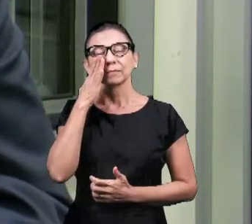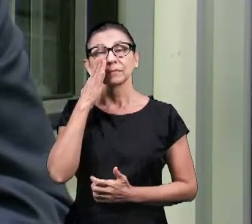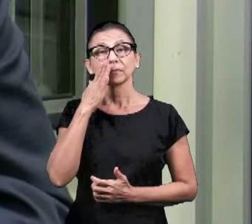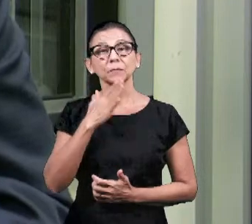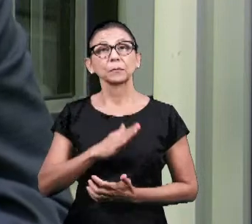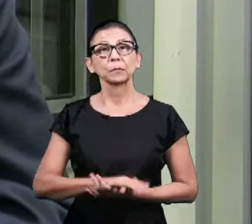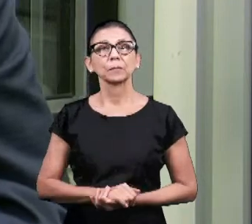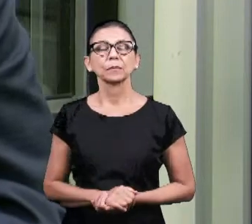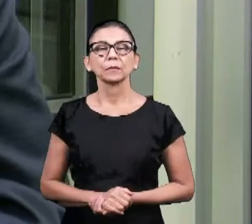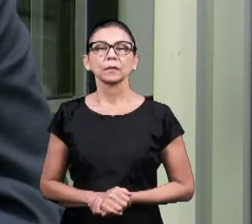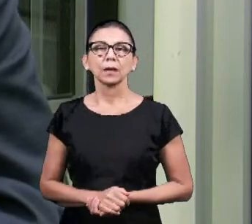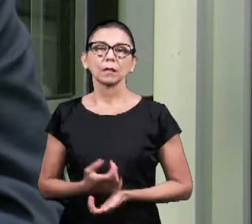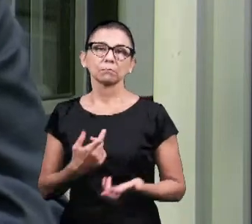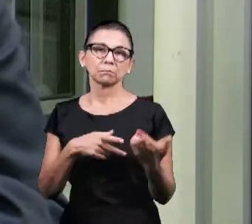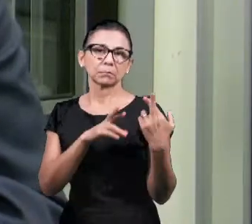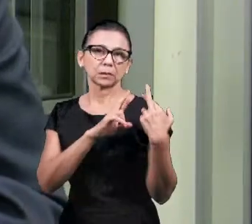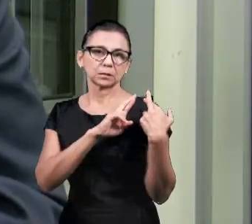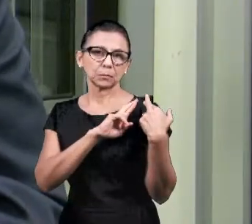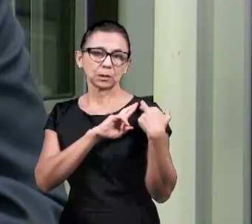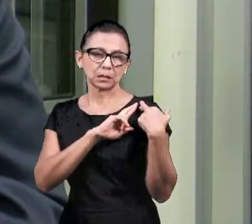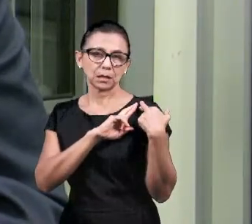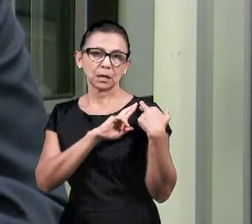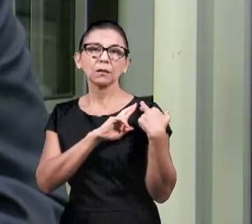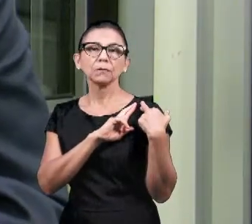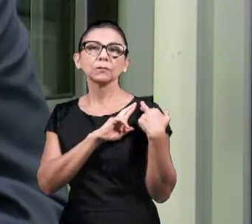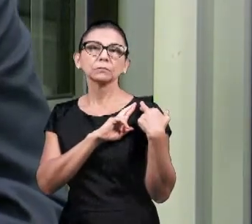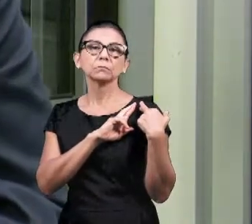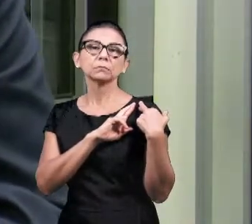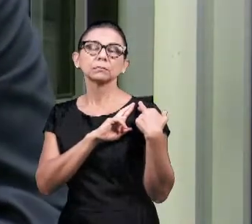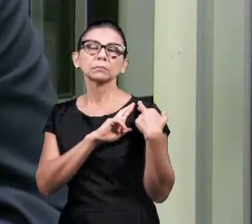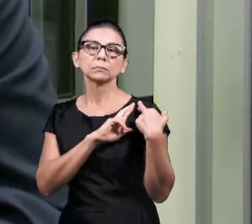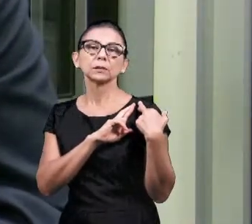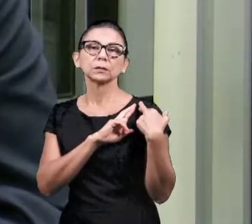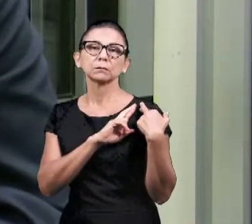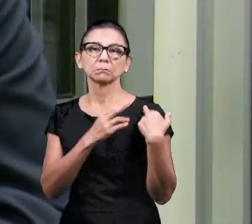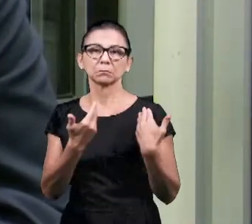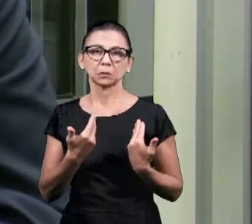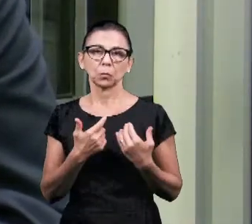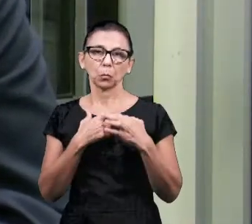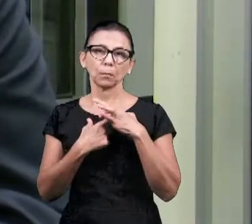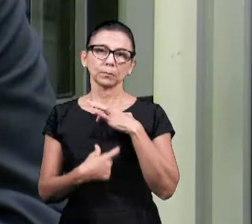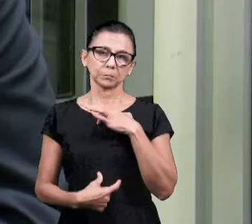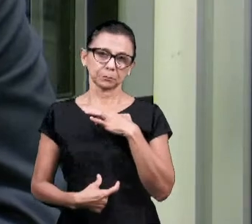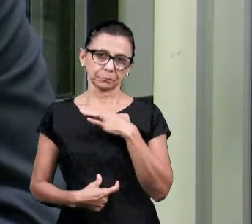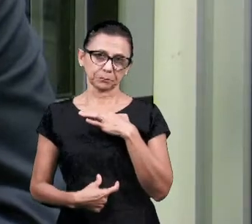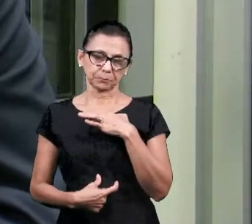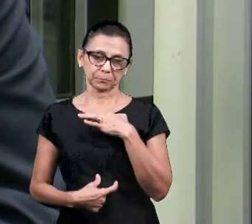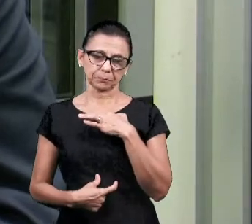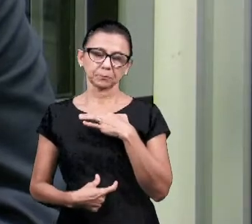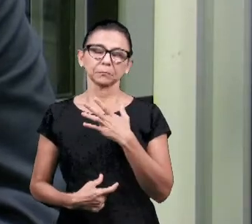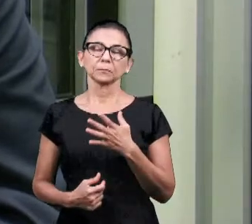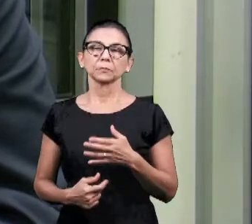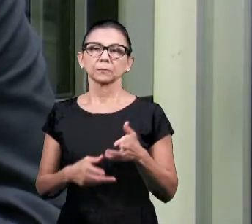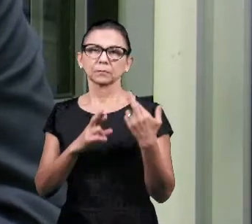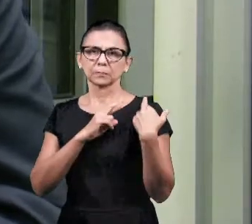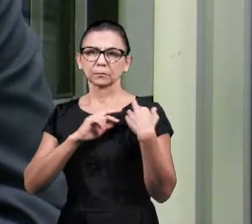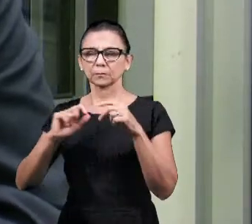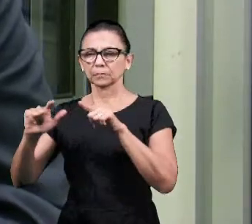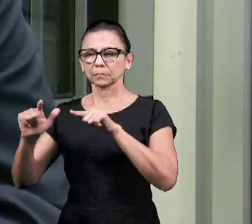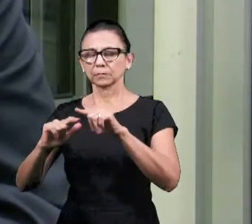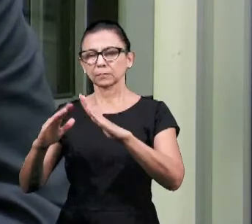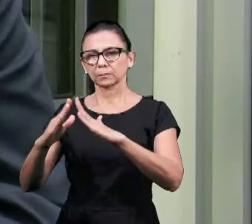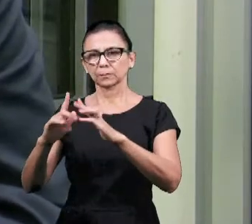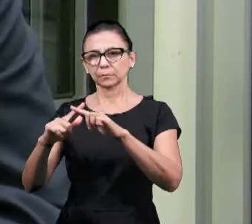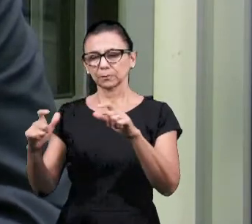estava responsável como obreiro por aquele trabalho. E naquela época também era